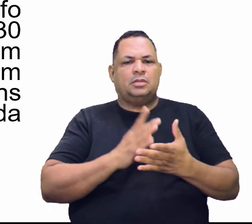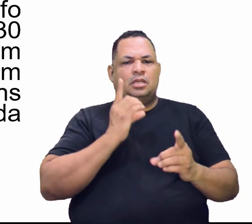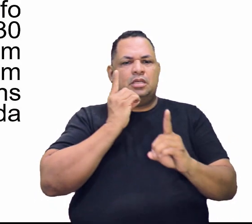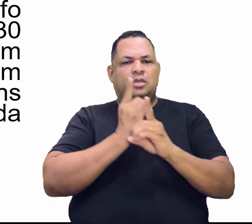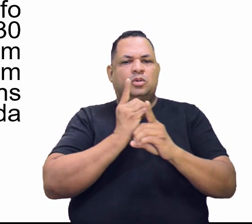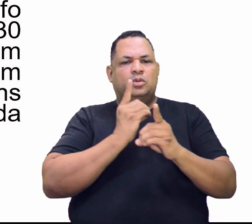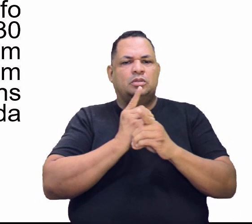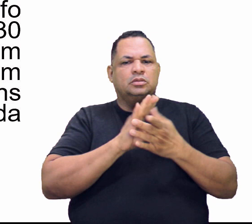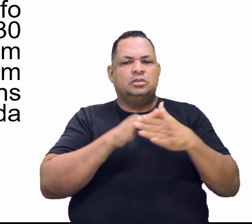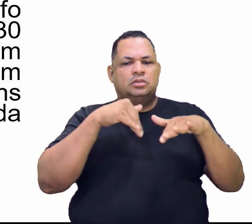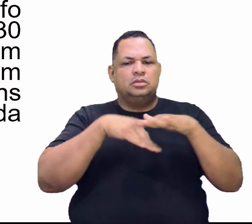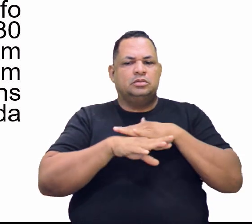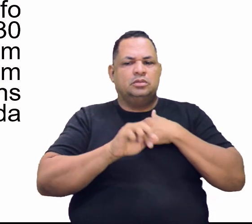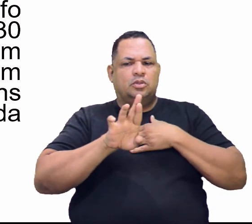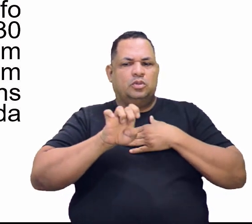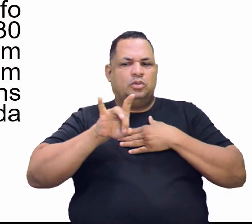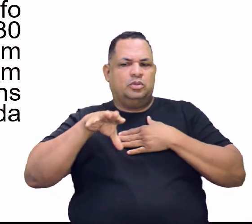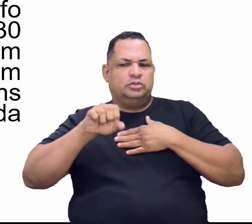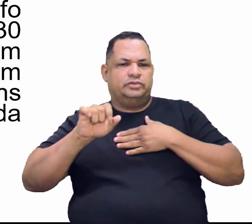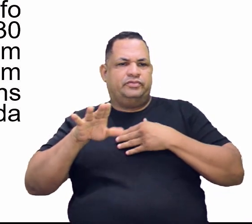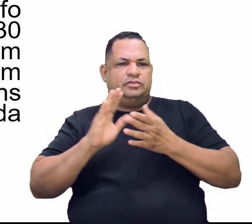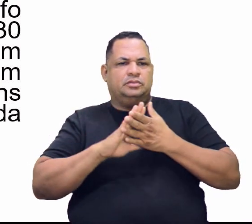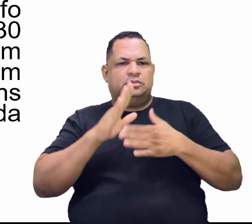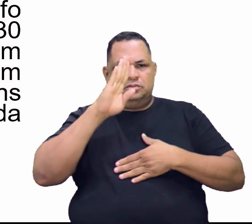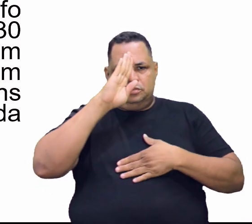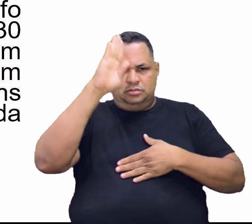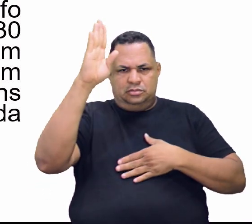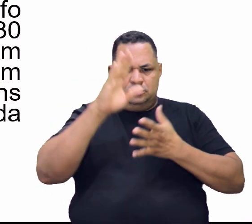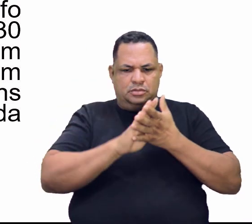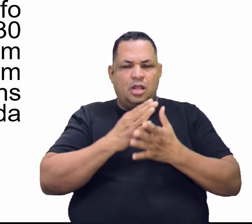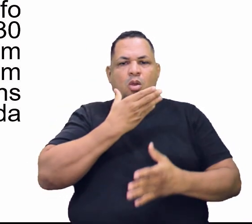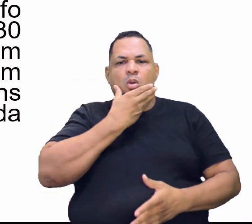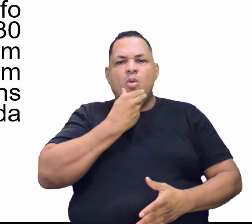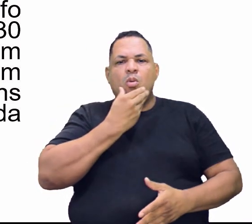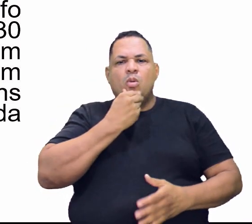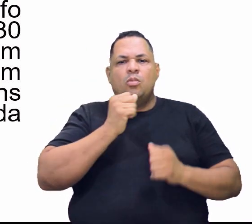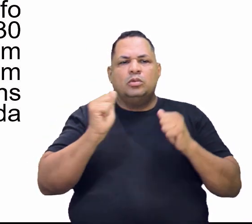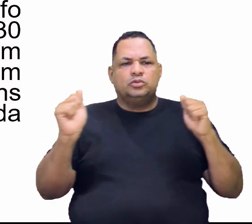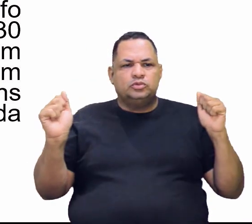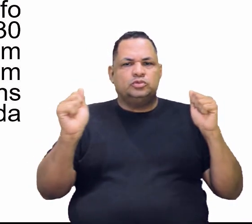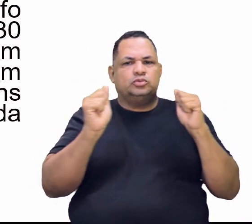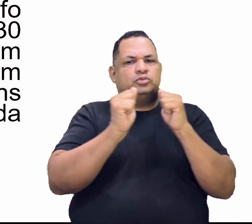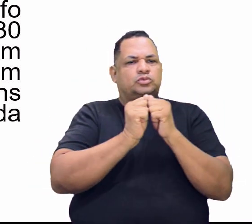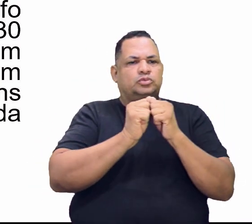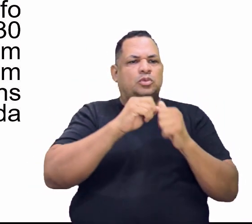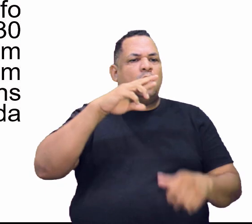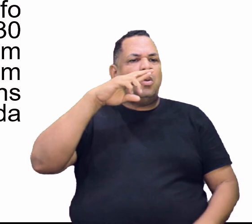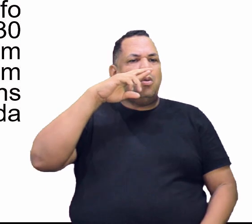aconteceu no dia 20 de julho a 30 de novembro de 1908.